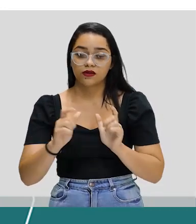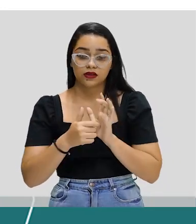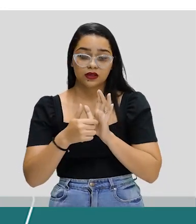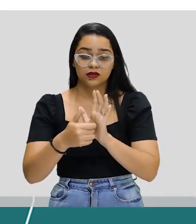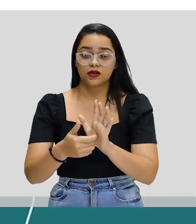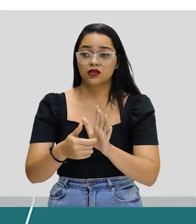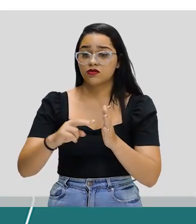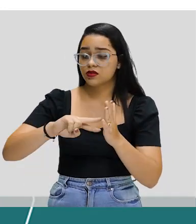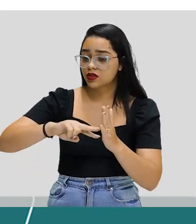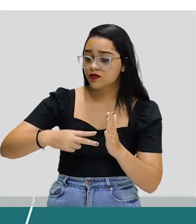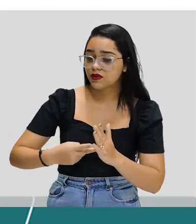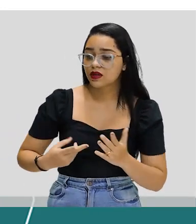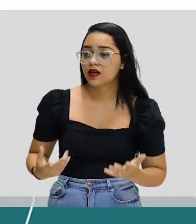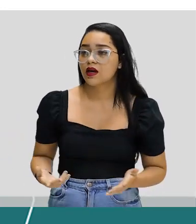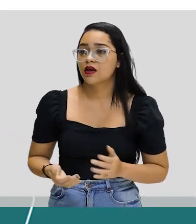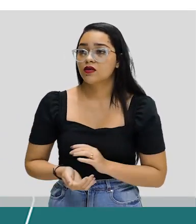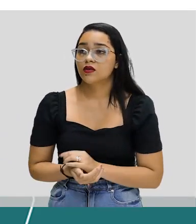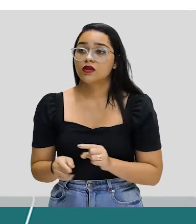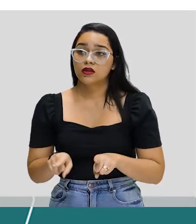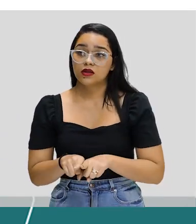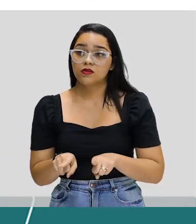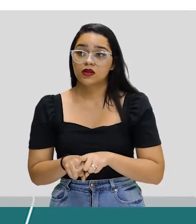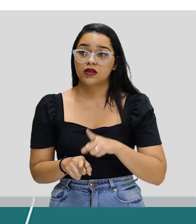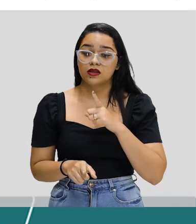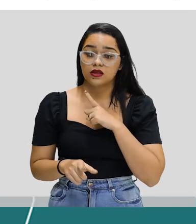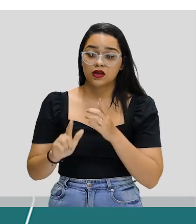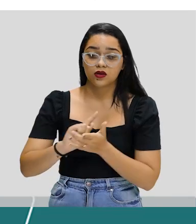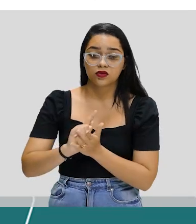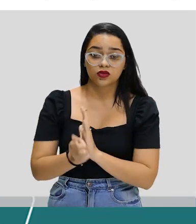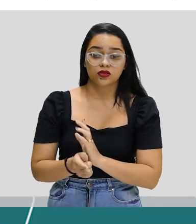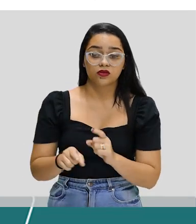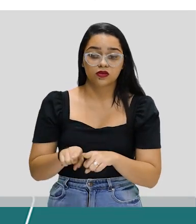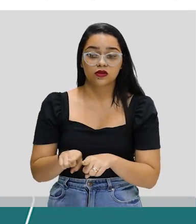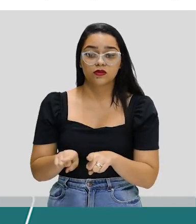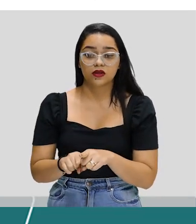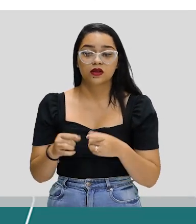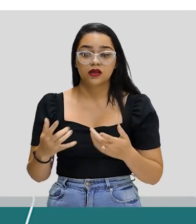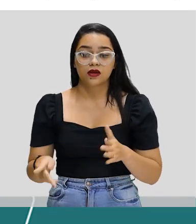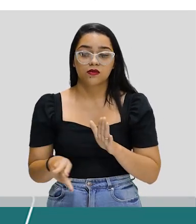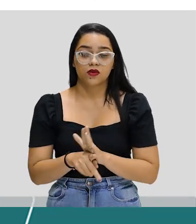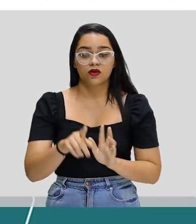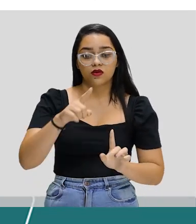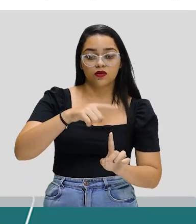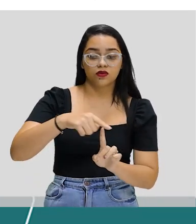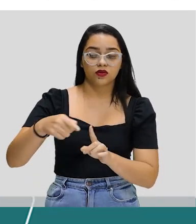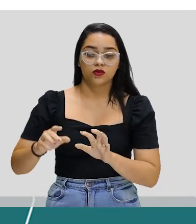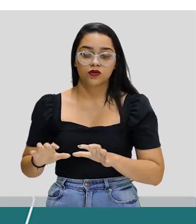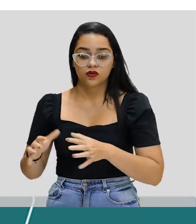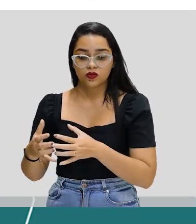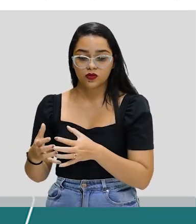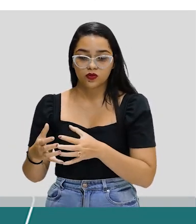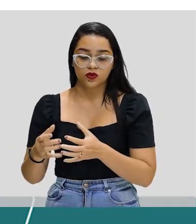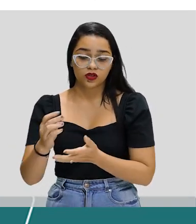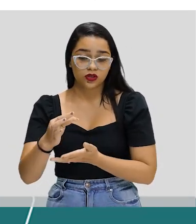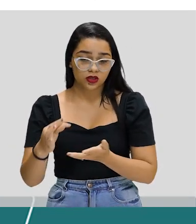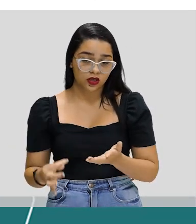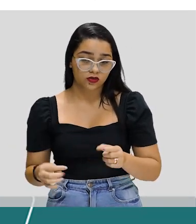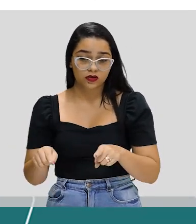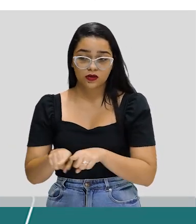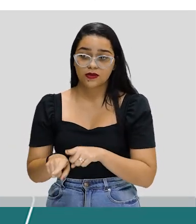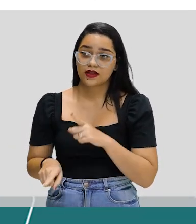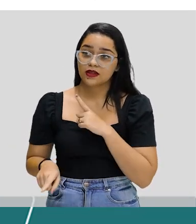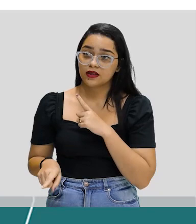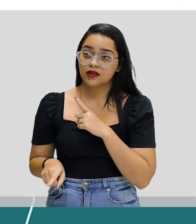expressa um sentido. Além disso, eu tenho que o gênero, ele é uma classe ou uma categoria de texto que tem